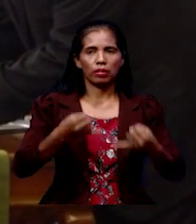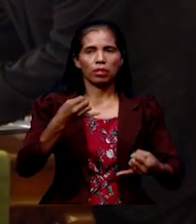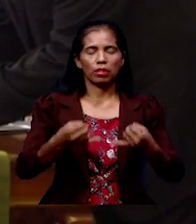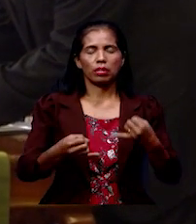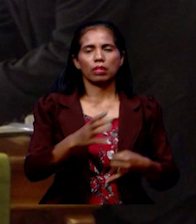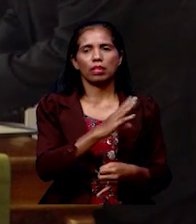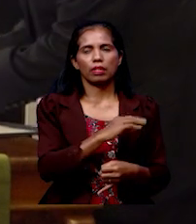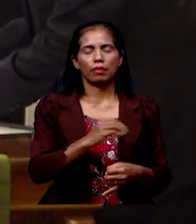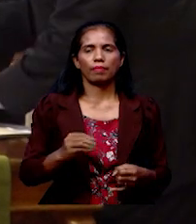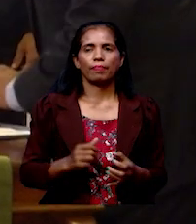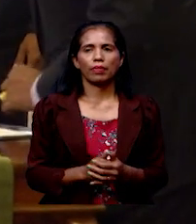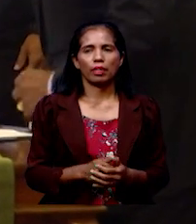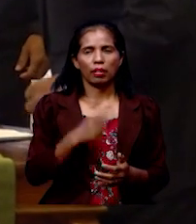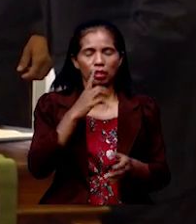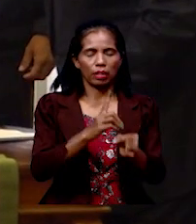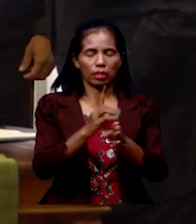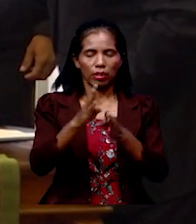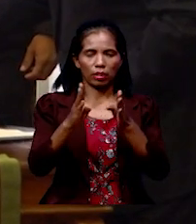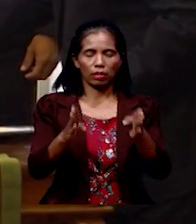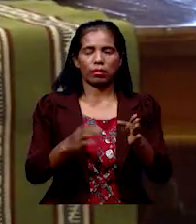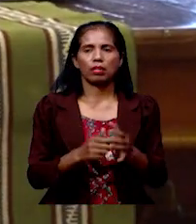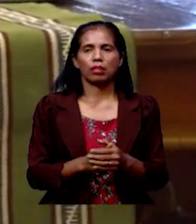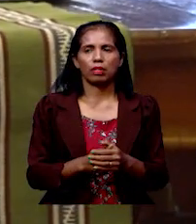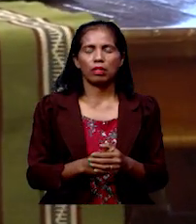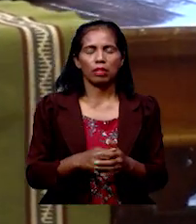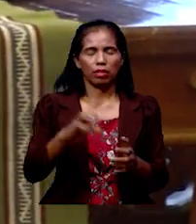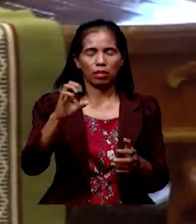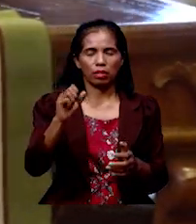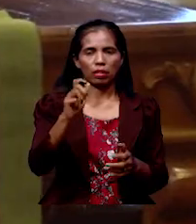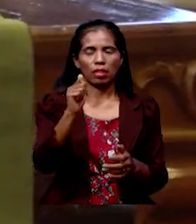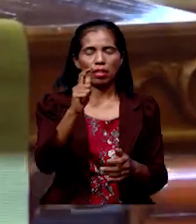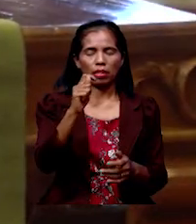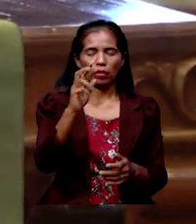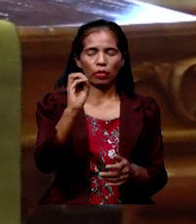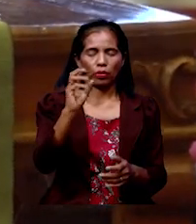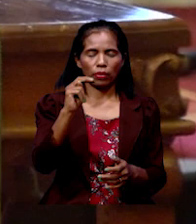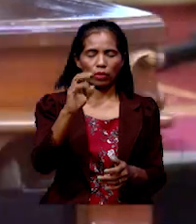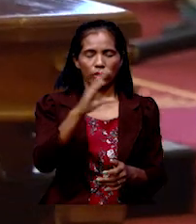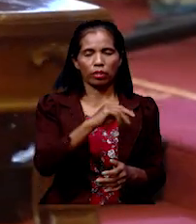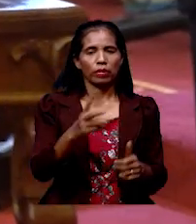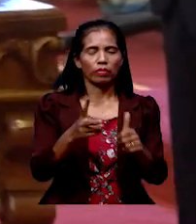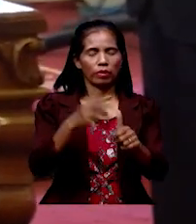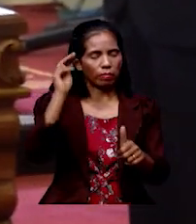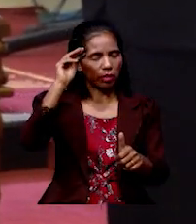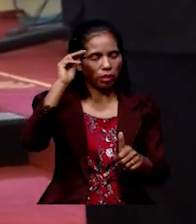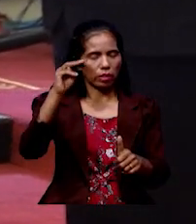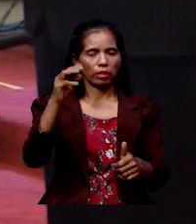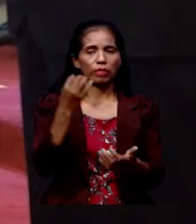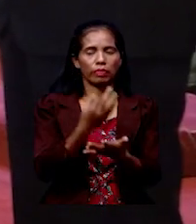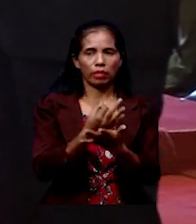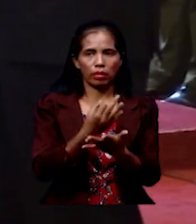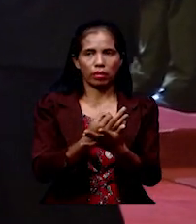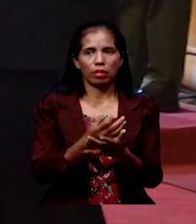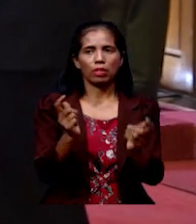Cárceres. Além de né, atual diretor-geral da Cooperação Externa, Antônio Freitas, assume cargo Vice-Ministro Finanças, Rodi Troca Sara